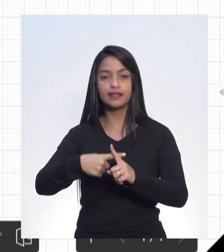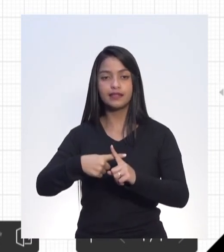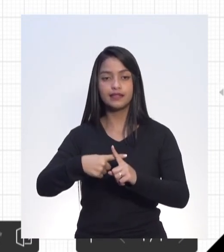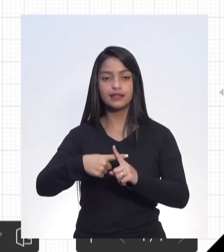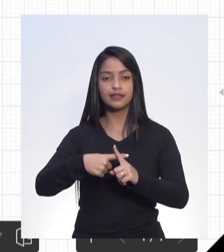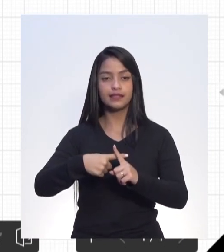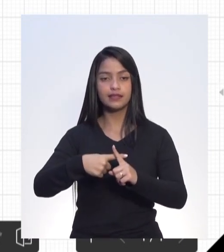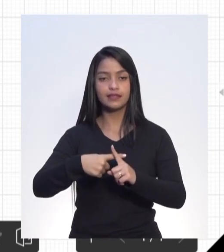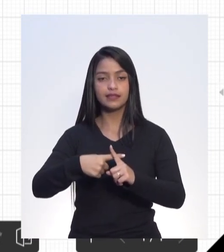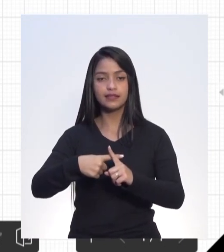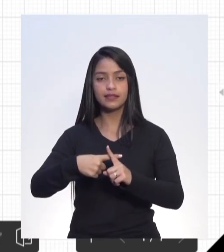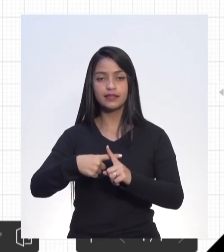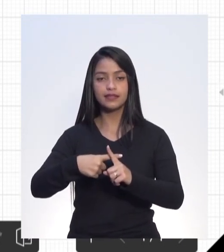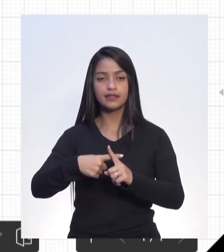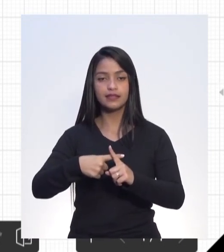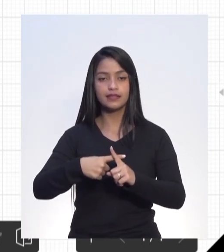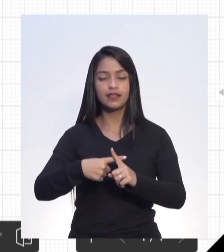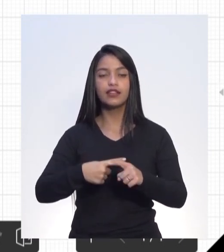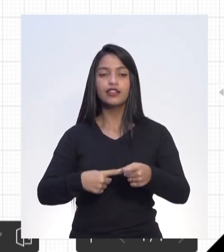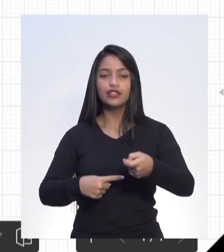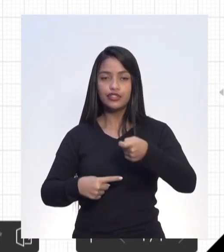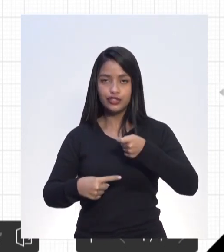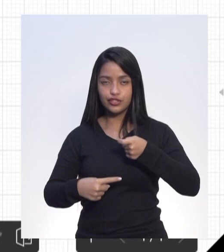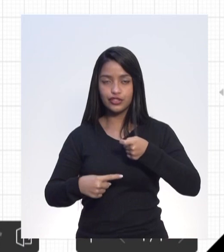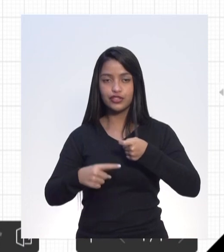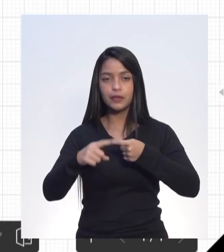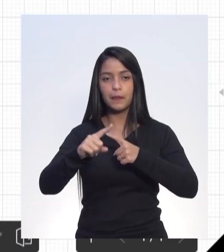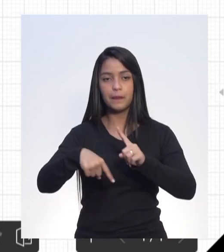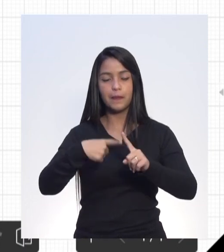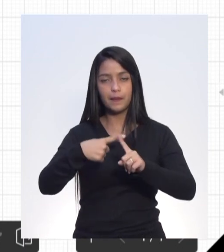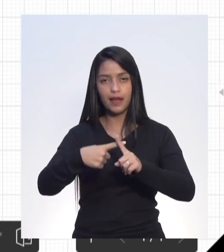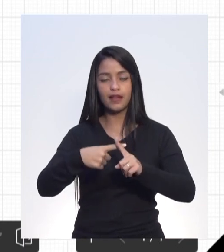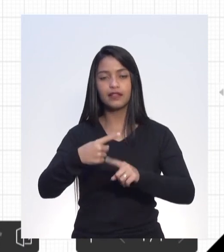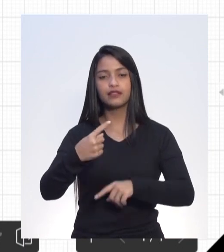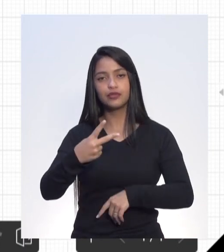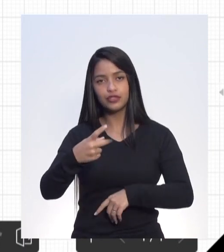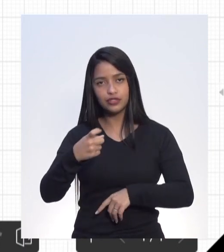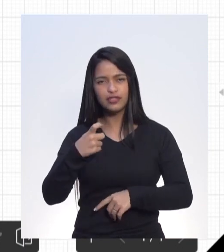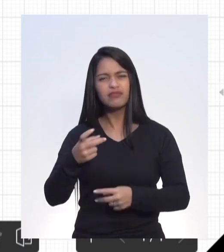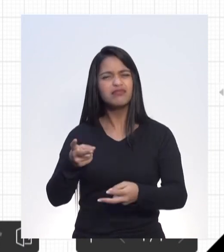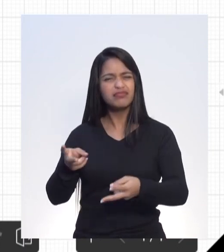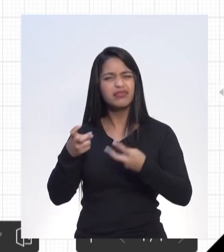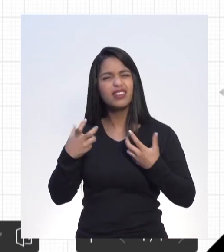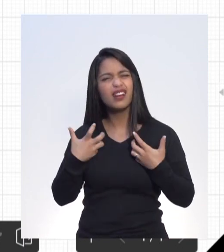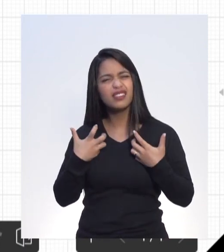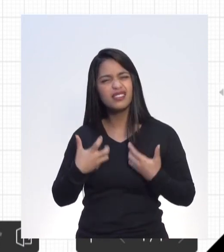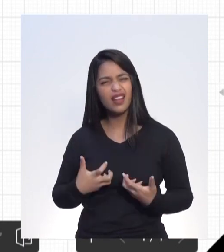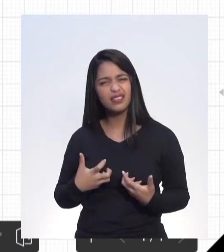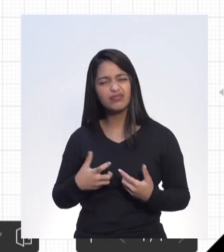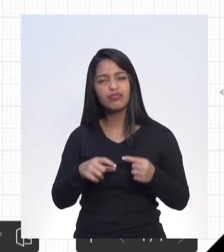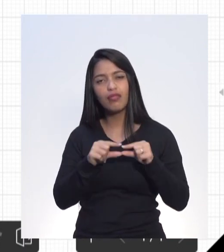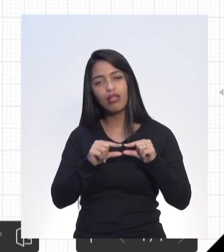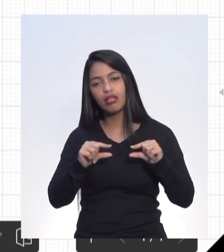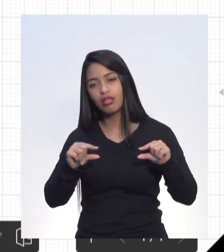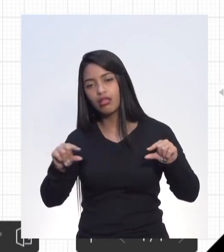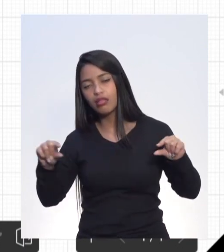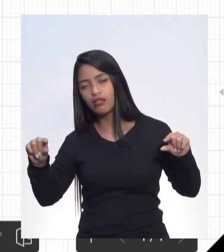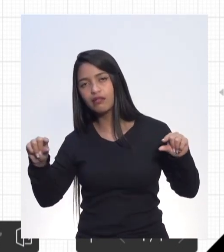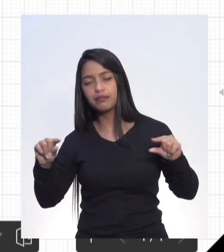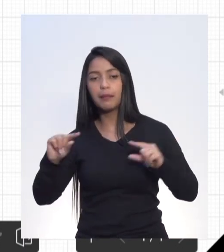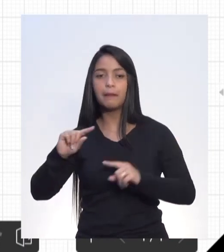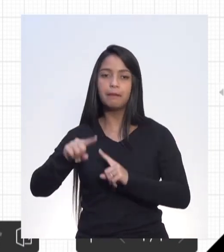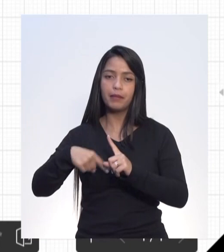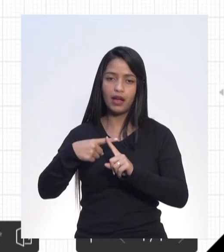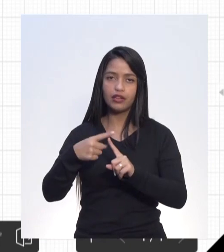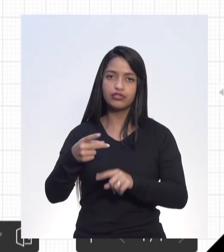mais o 2x, x mais o 2x, perceba como era cansativo, mais quem? Mais o